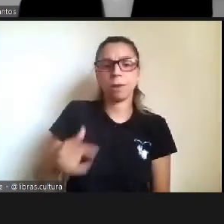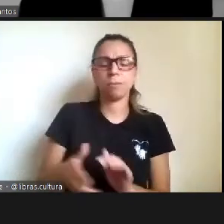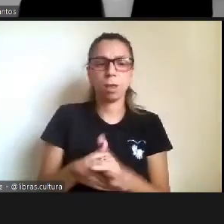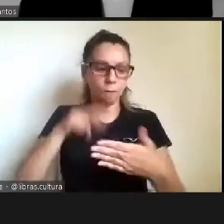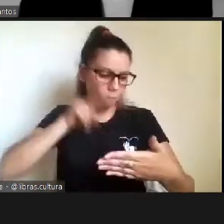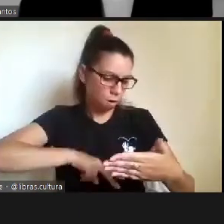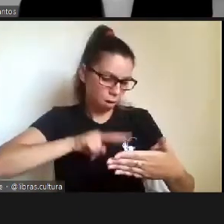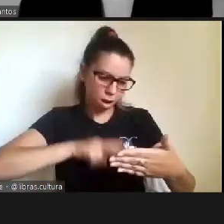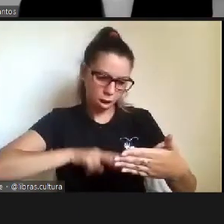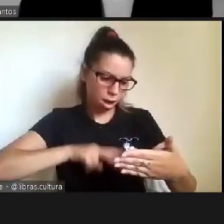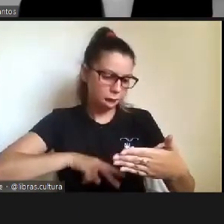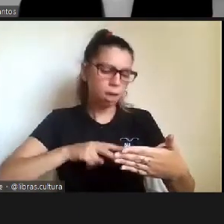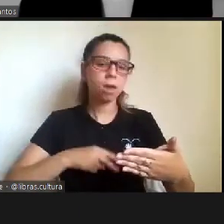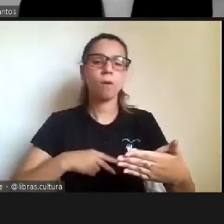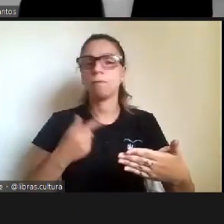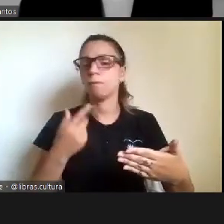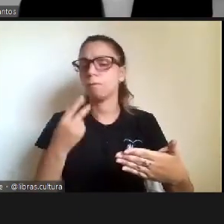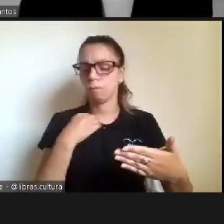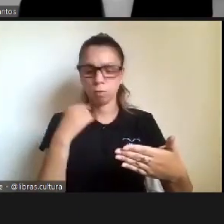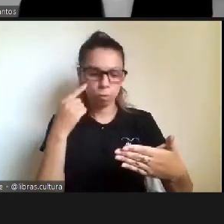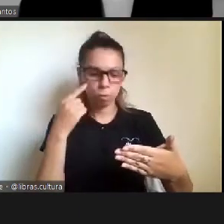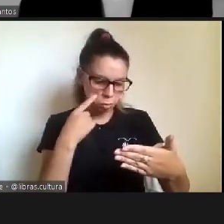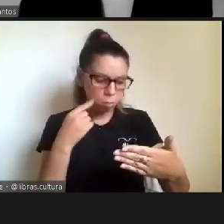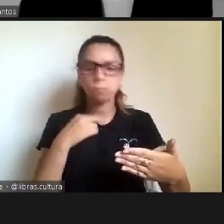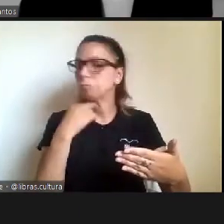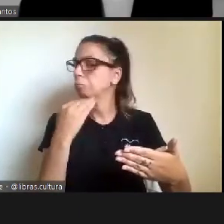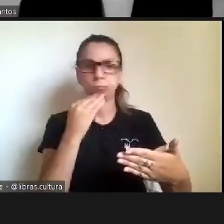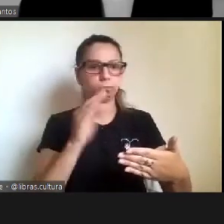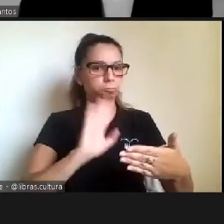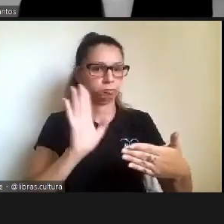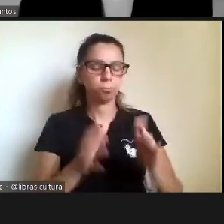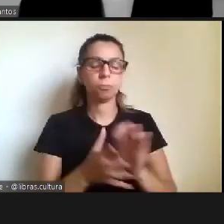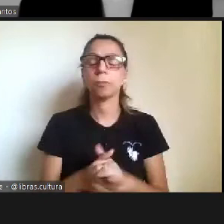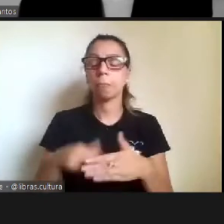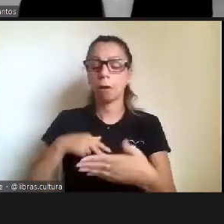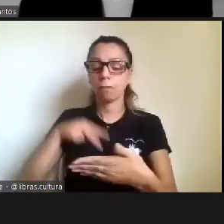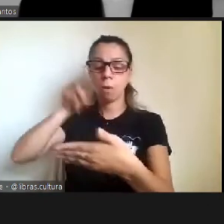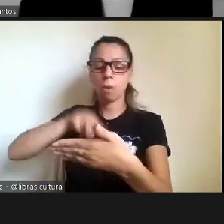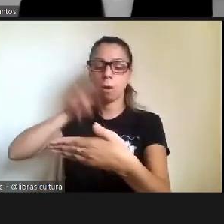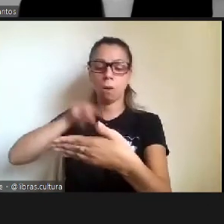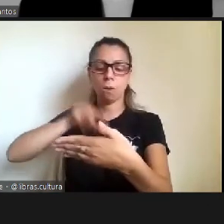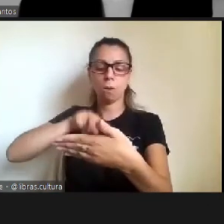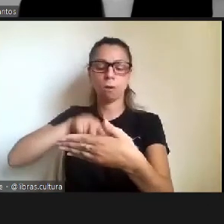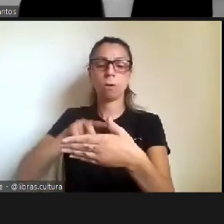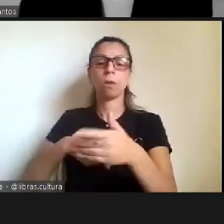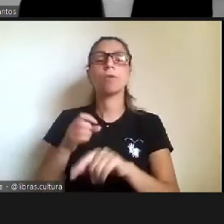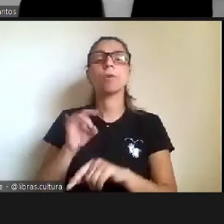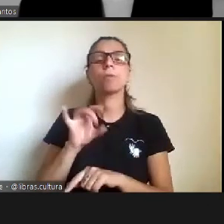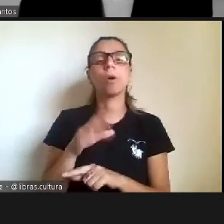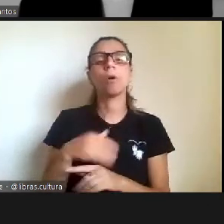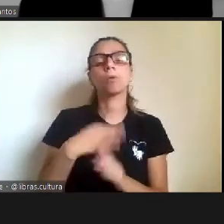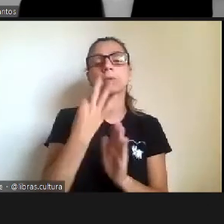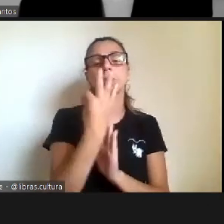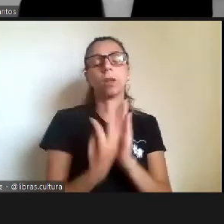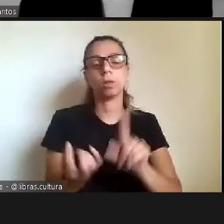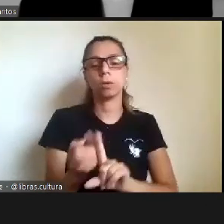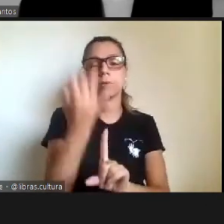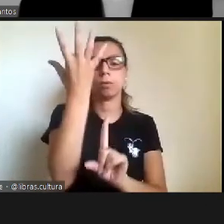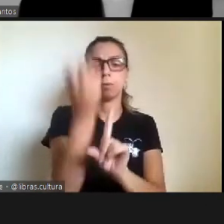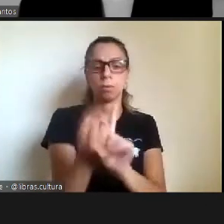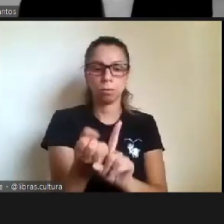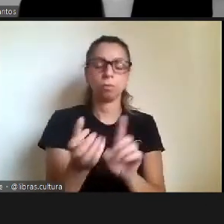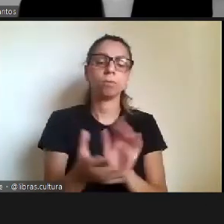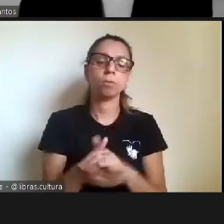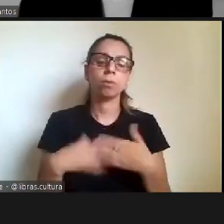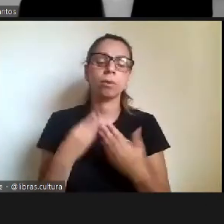negócio muito biográfico mesmo, né? Autobiográfico, e eu disse, tentei não chorar, eu disse, eu não vou chorar, para não foi aquela coisa, eu tentei